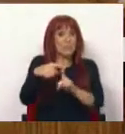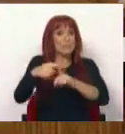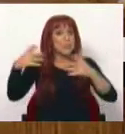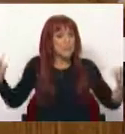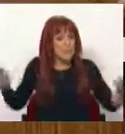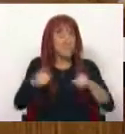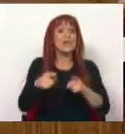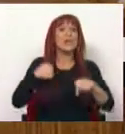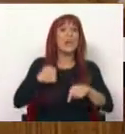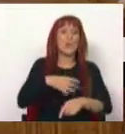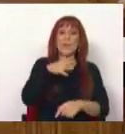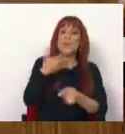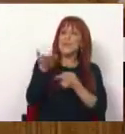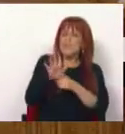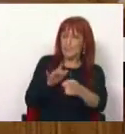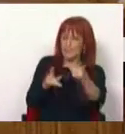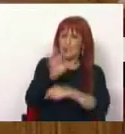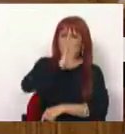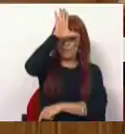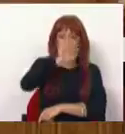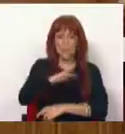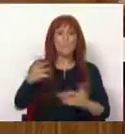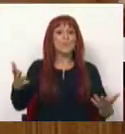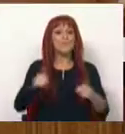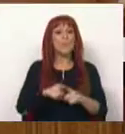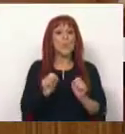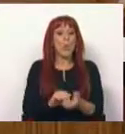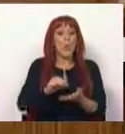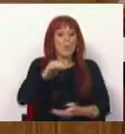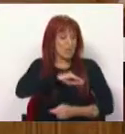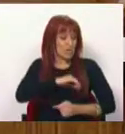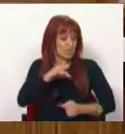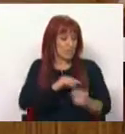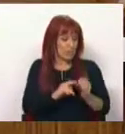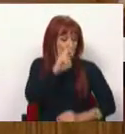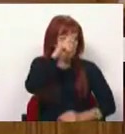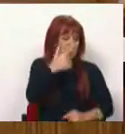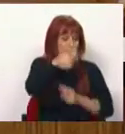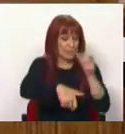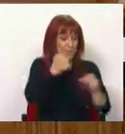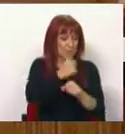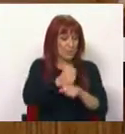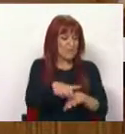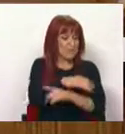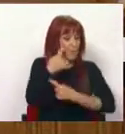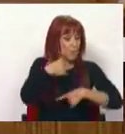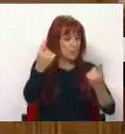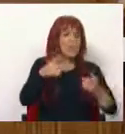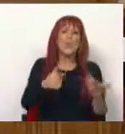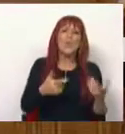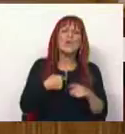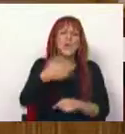positivos? E eu deixo um exemplo, Sr. Ministro. O aumento dos salários para os trabalhadores da administração pública. Aquilo